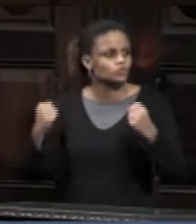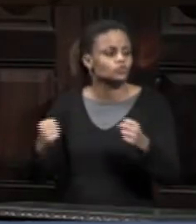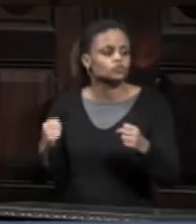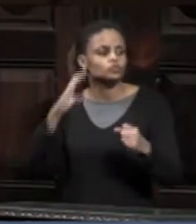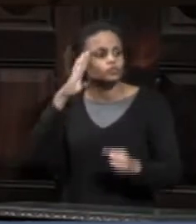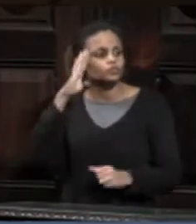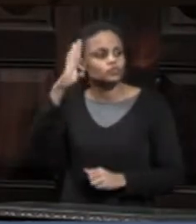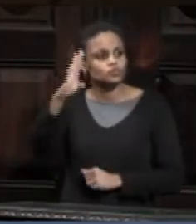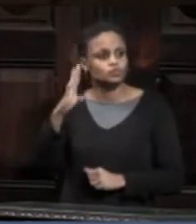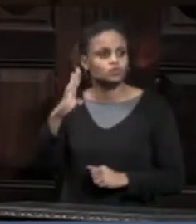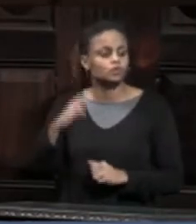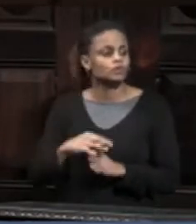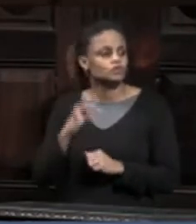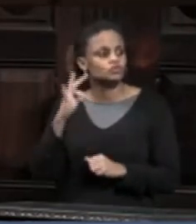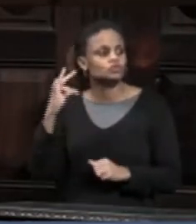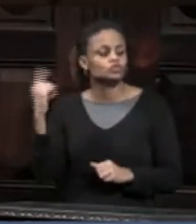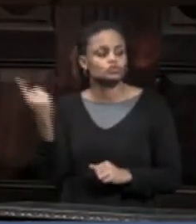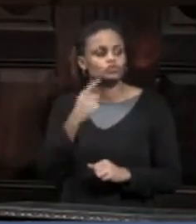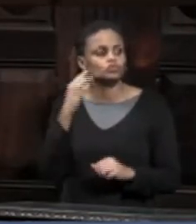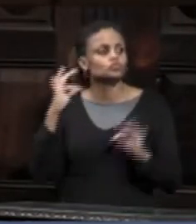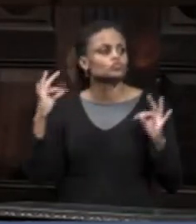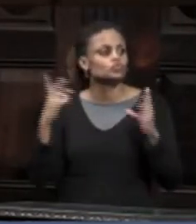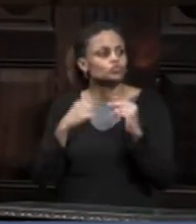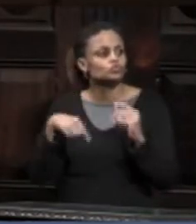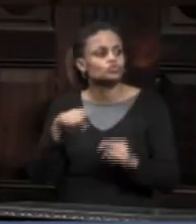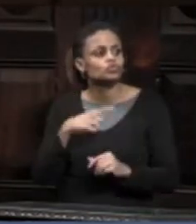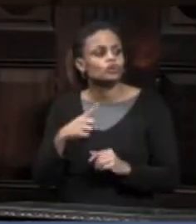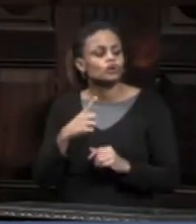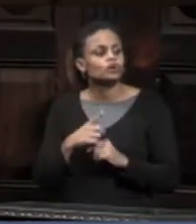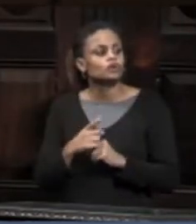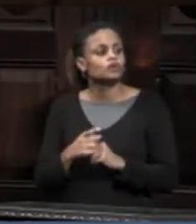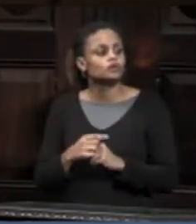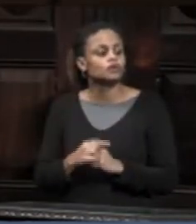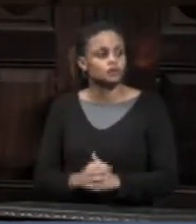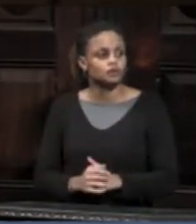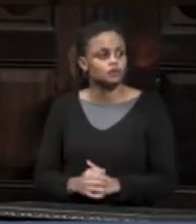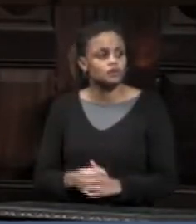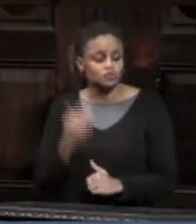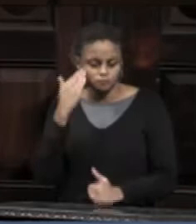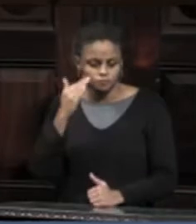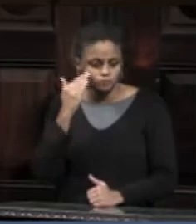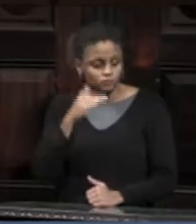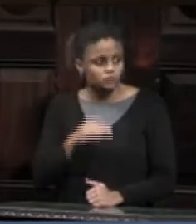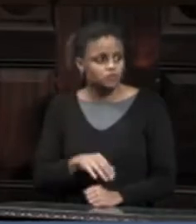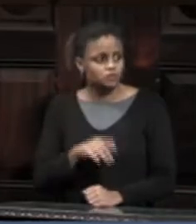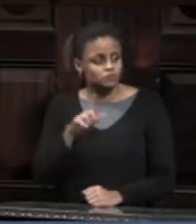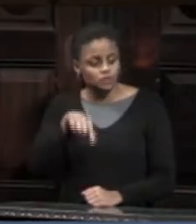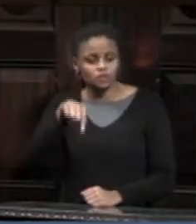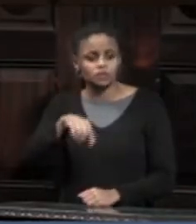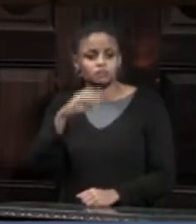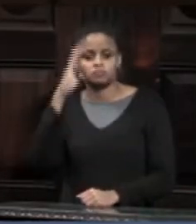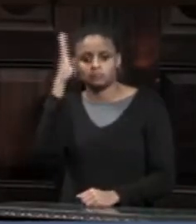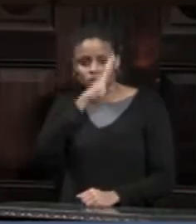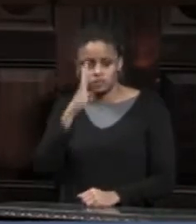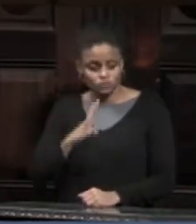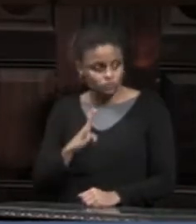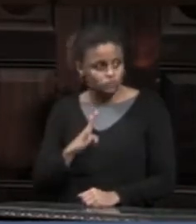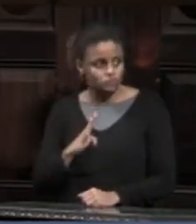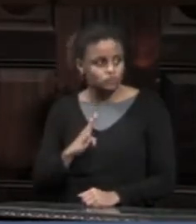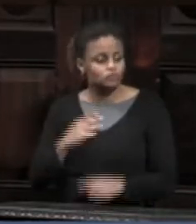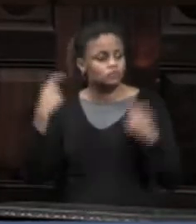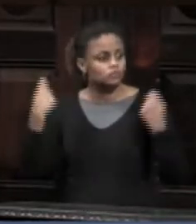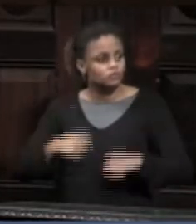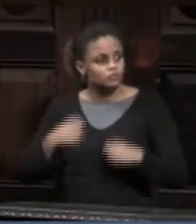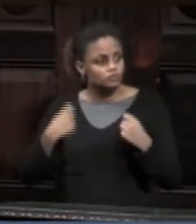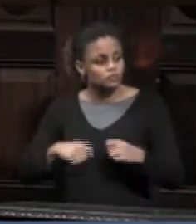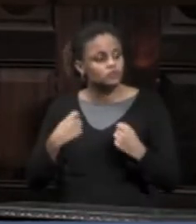principalmente para todos nós que defendemos as bandeiras progressistas, que entendemos que esse país